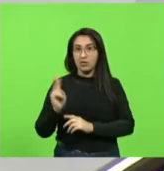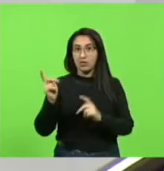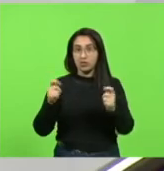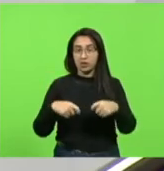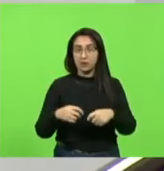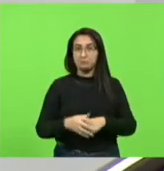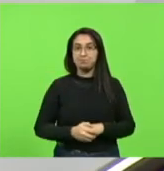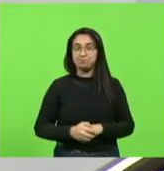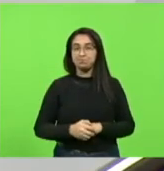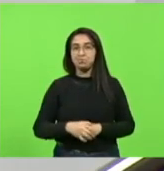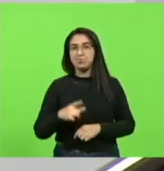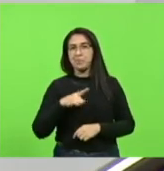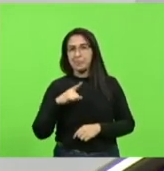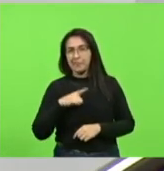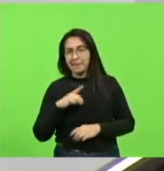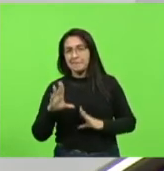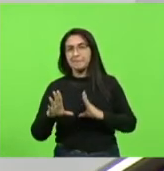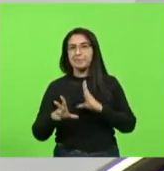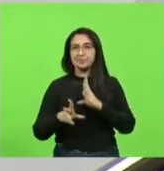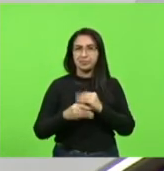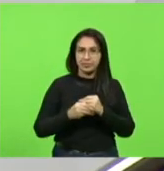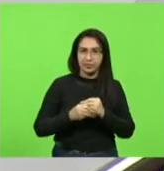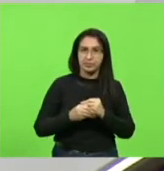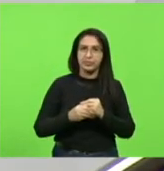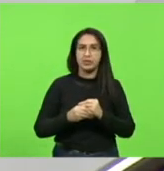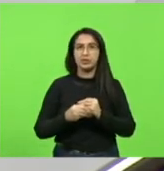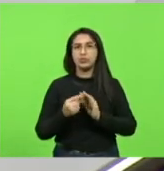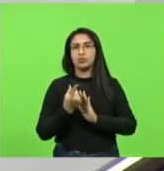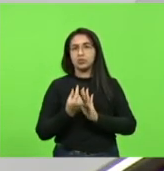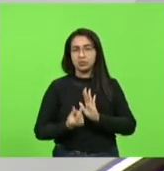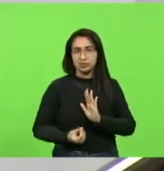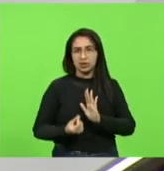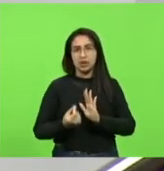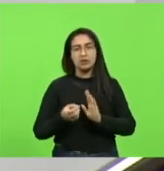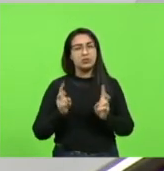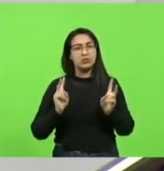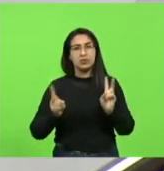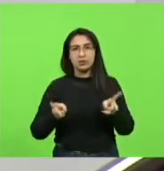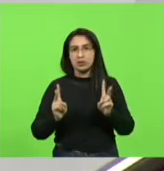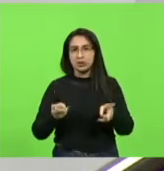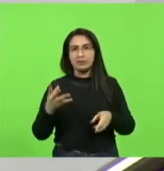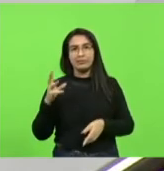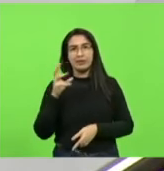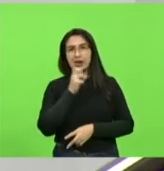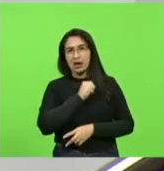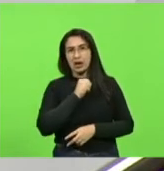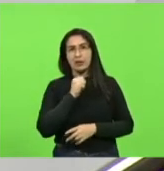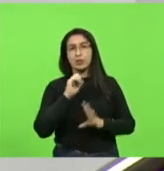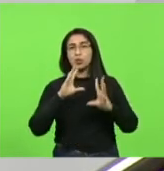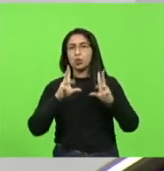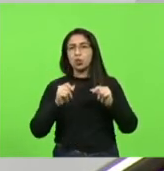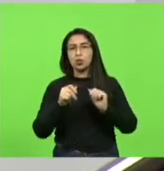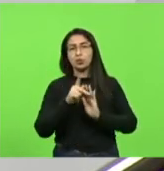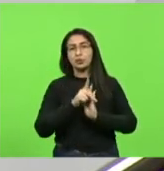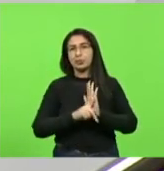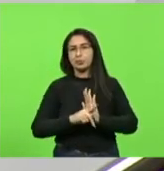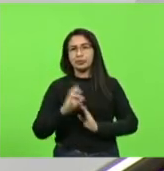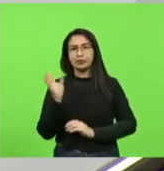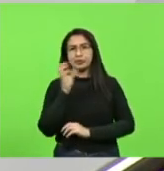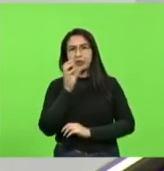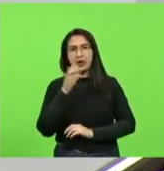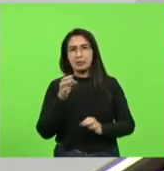suplemento, as leis para suplementar o orçamento, sempre nós passamos de forma muito rápida, todos os projetos passamos de forma muito rápida,